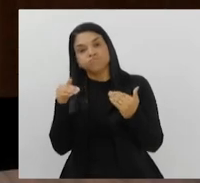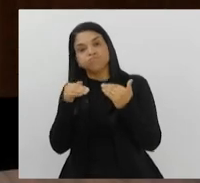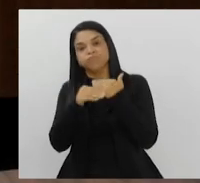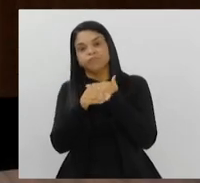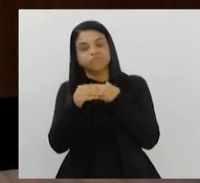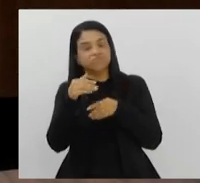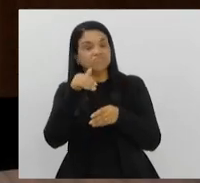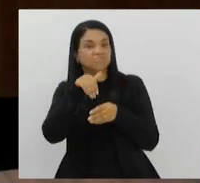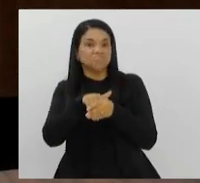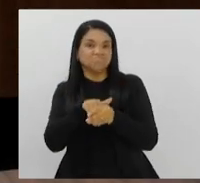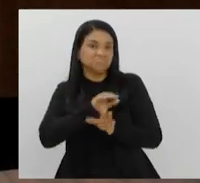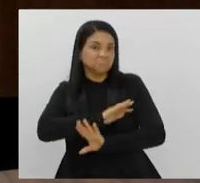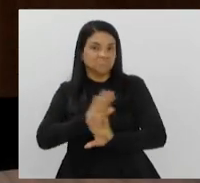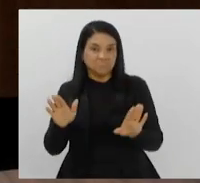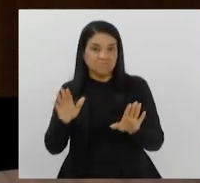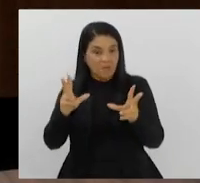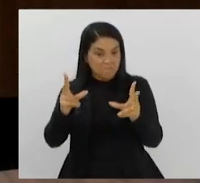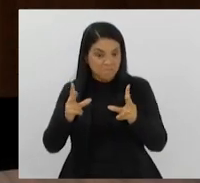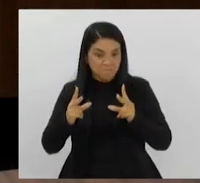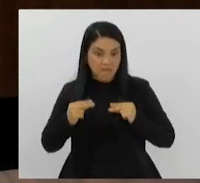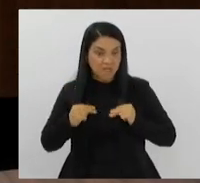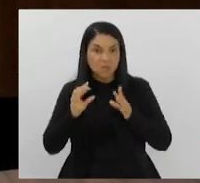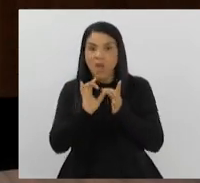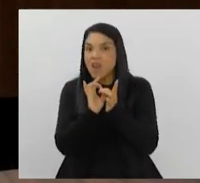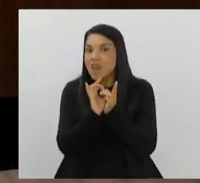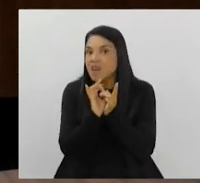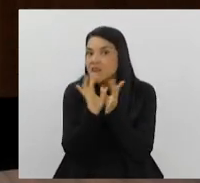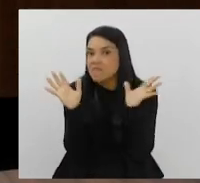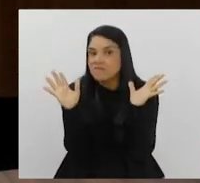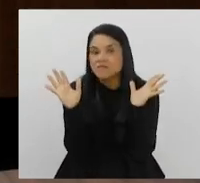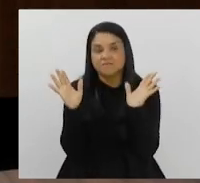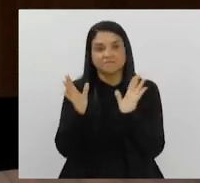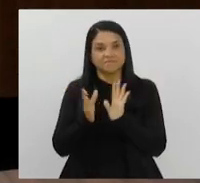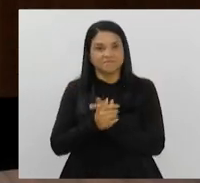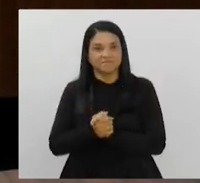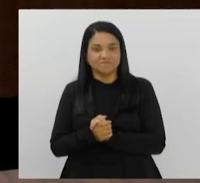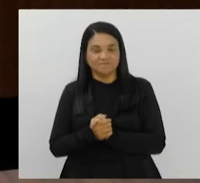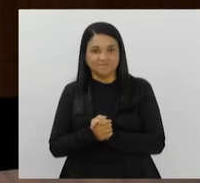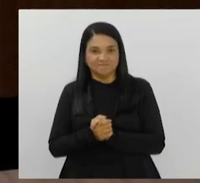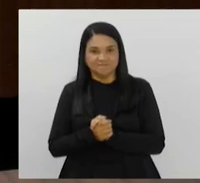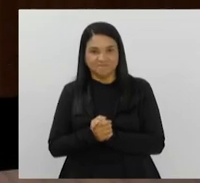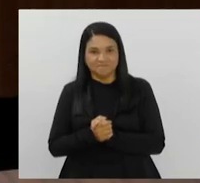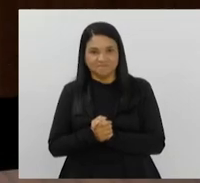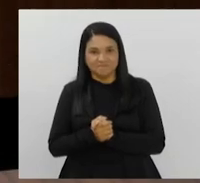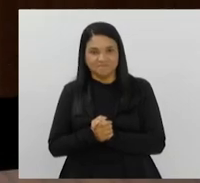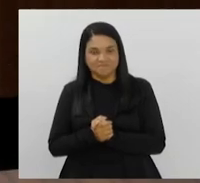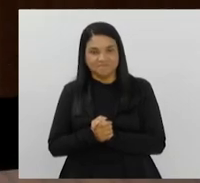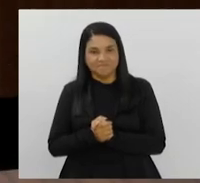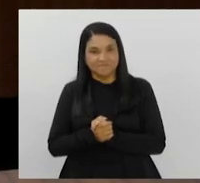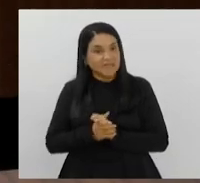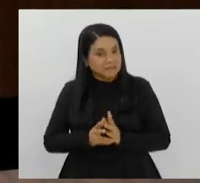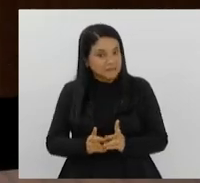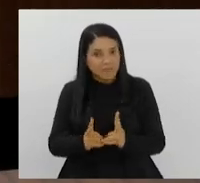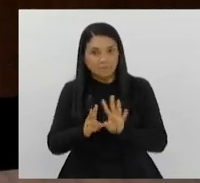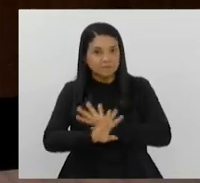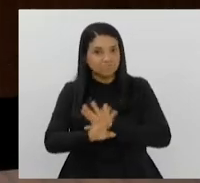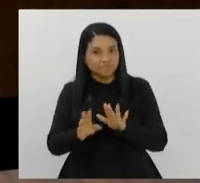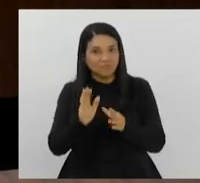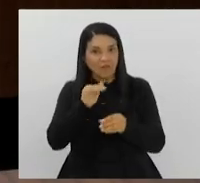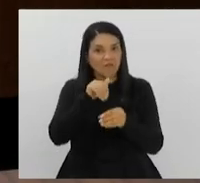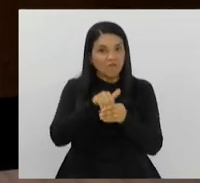mérito. É livre. Vote contra ou vote a favor. E é assim sempre. E, nesse